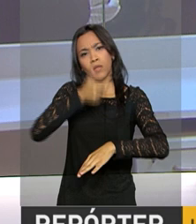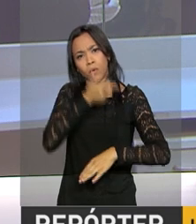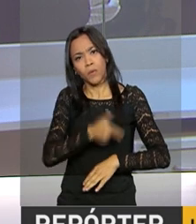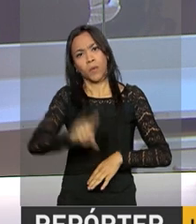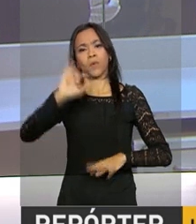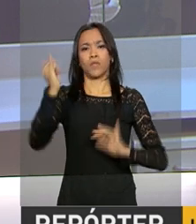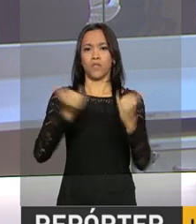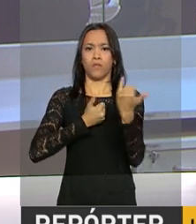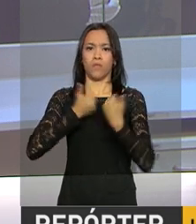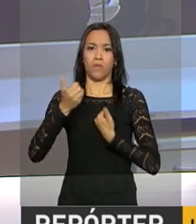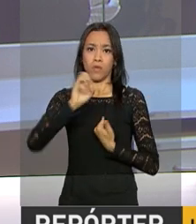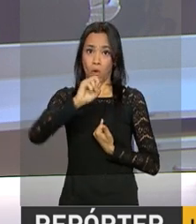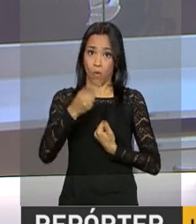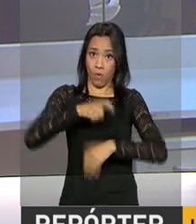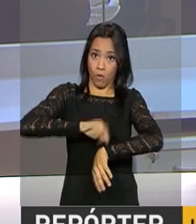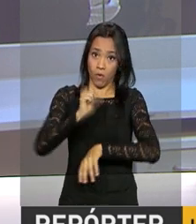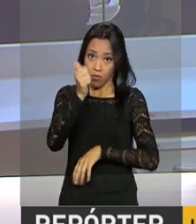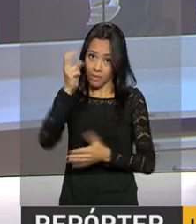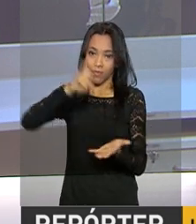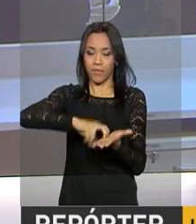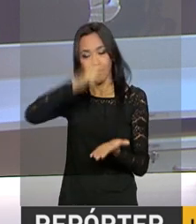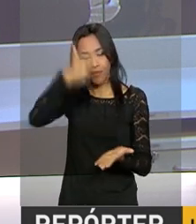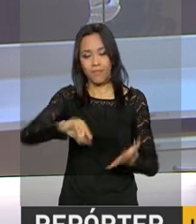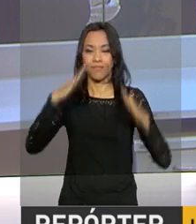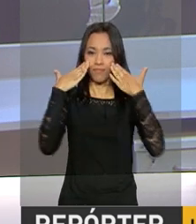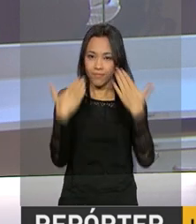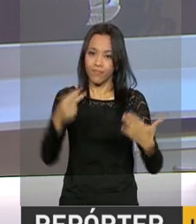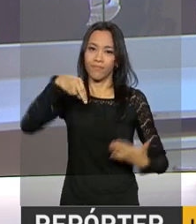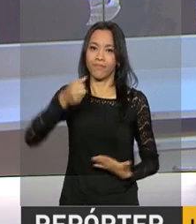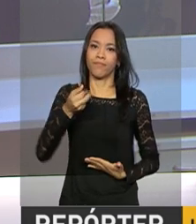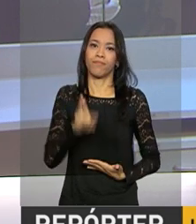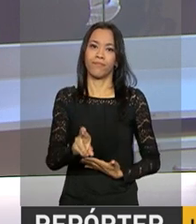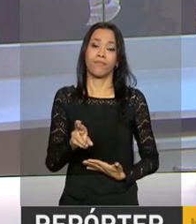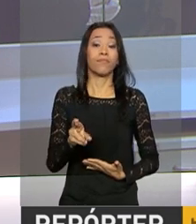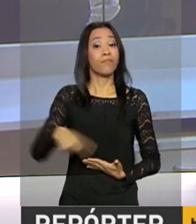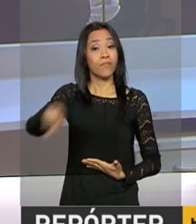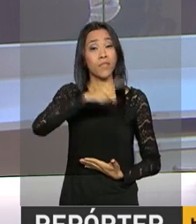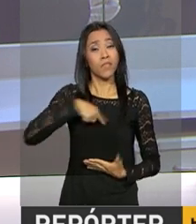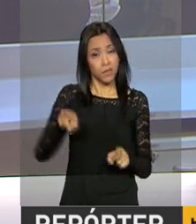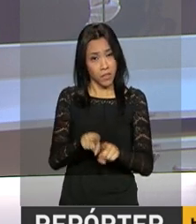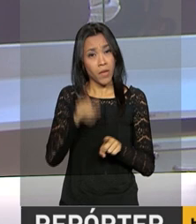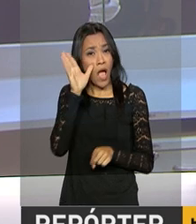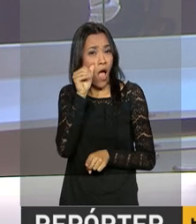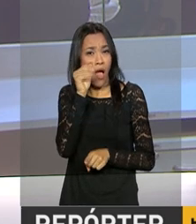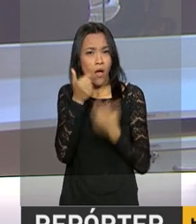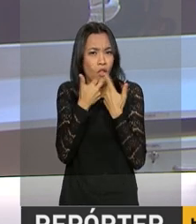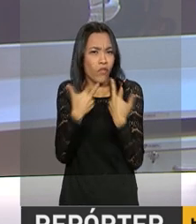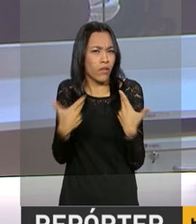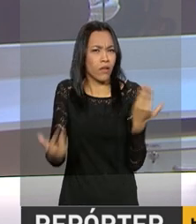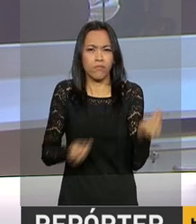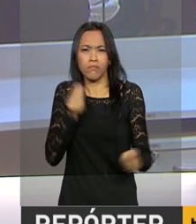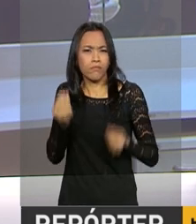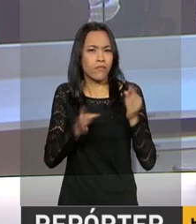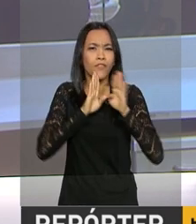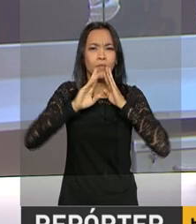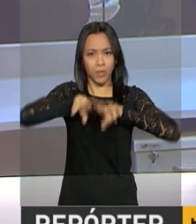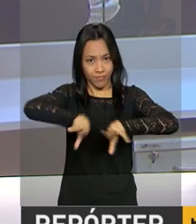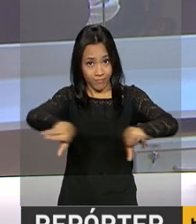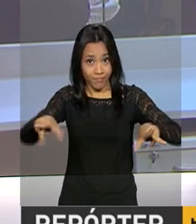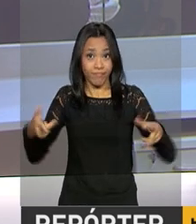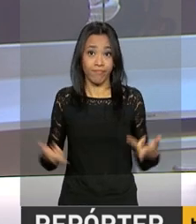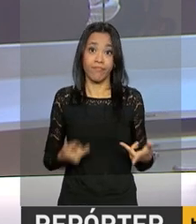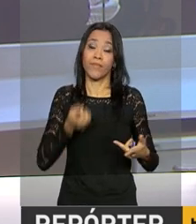informações ou às 11 da manhã na próxima edição do repórter NBR você pode acompanhar também as novidades em nossas redes